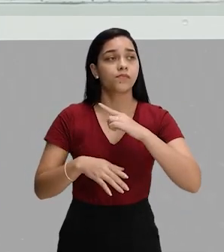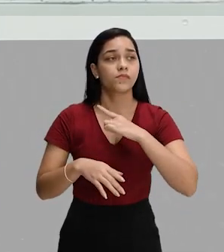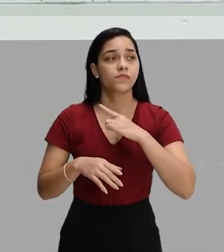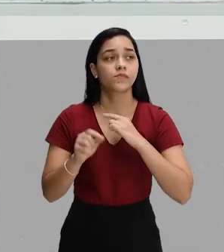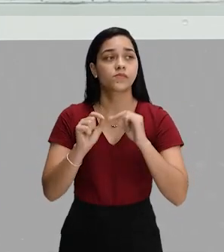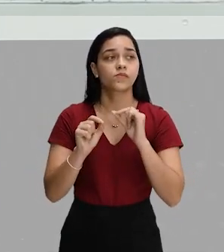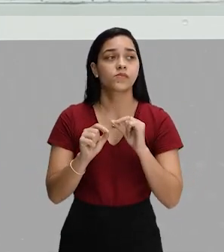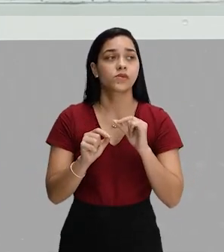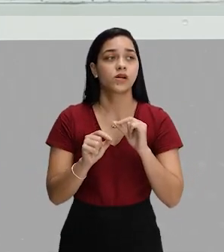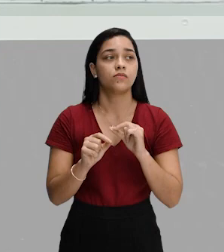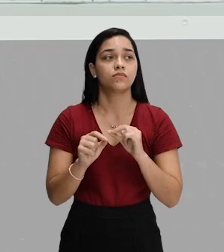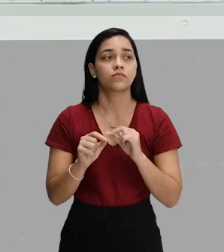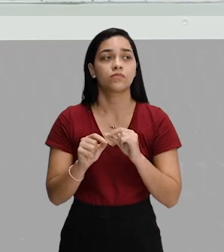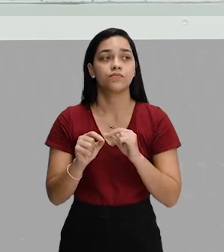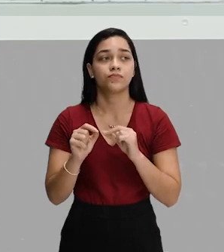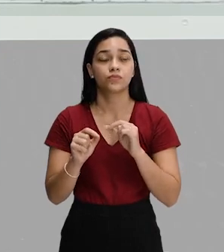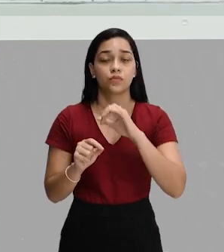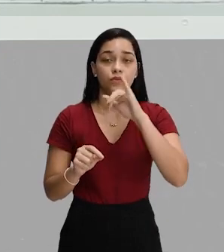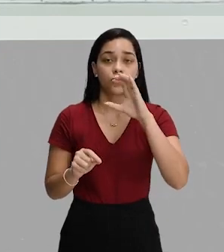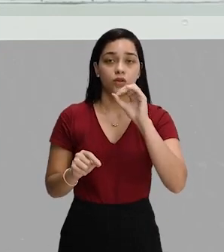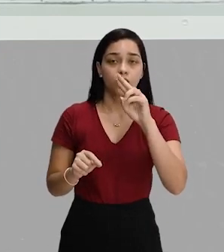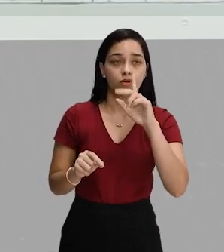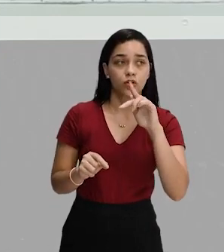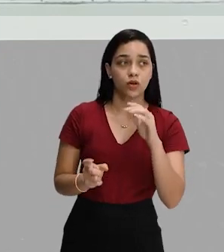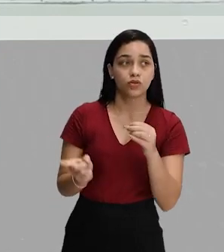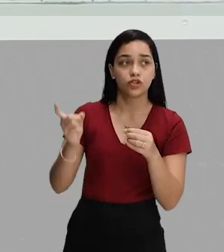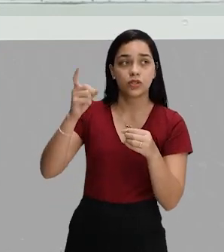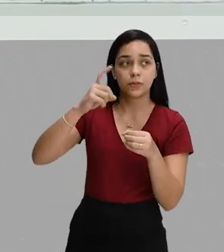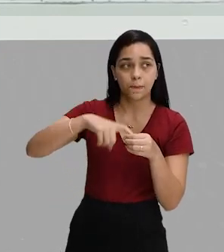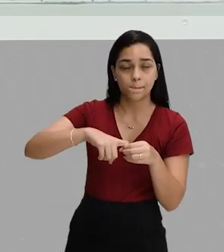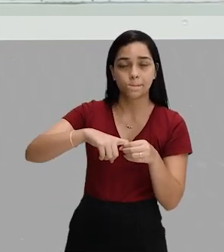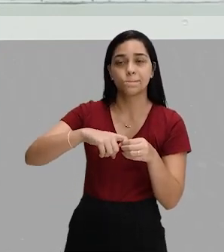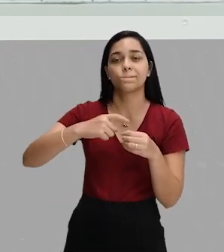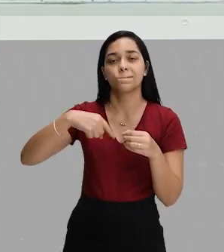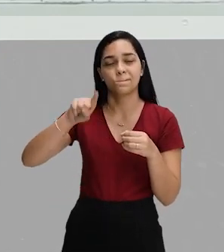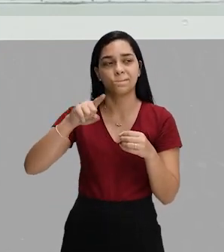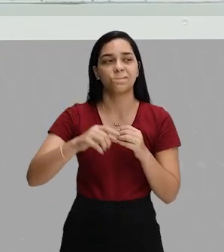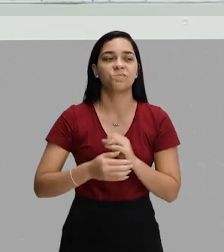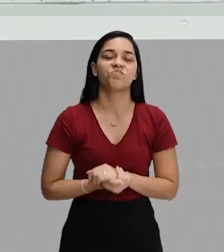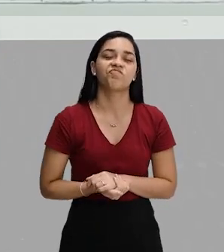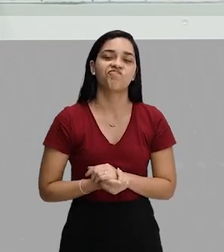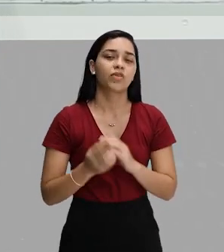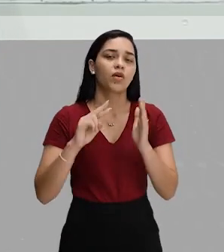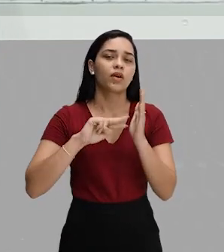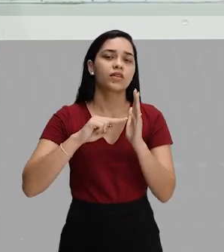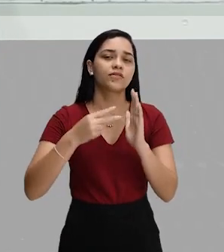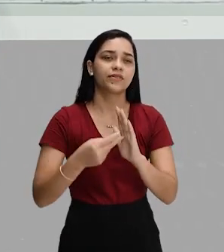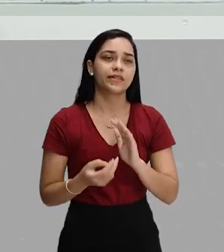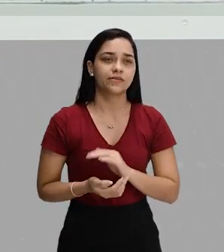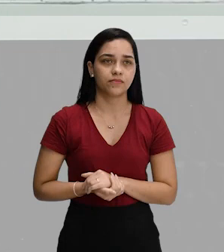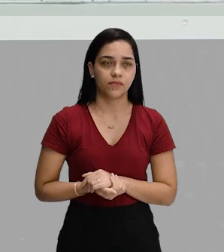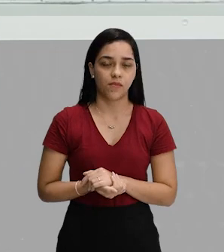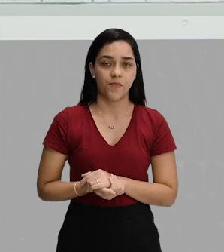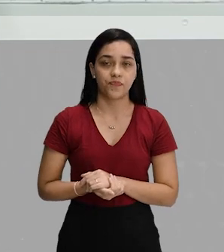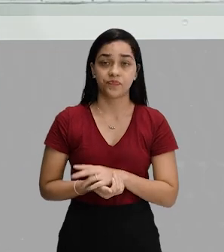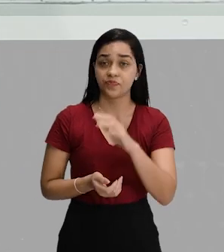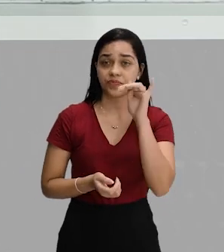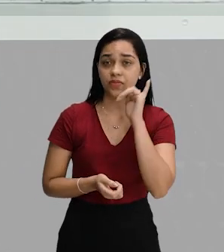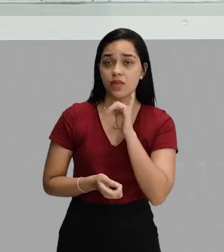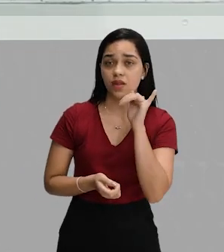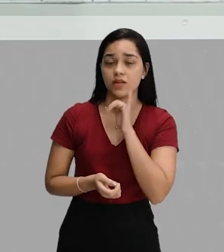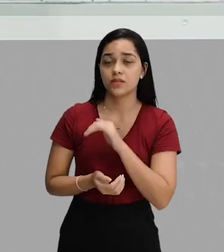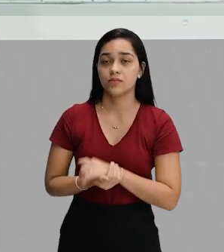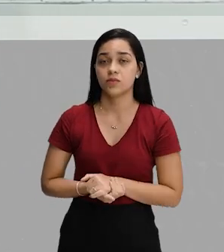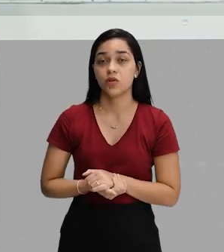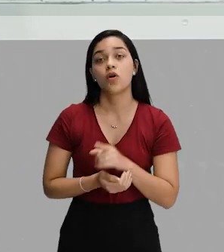em turno, jogos de ida, e retorno, jogos de volta. O que isso quer dizer, turma? Que, por exemplo,